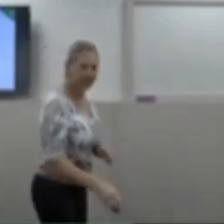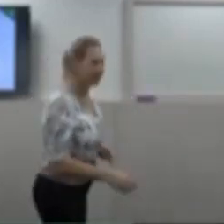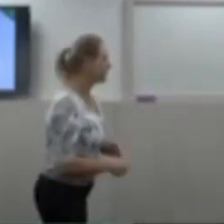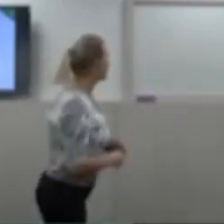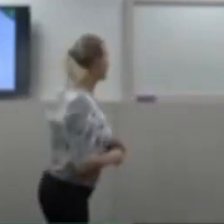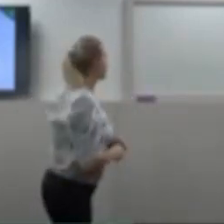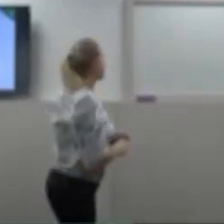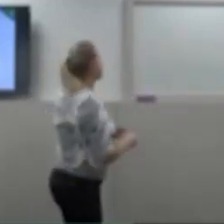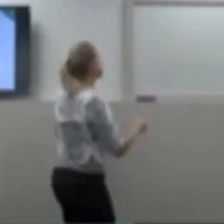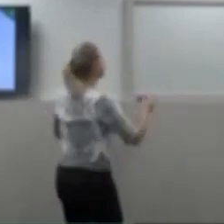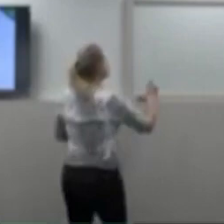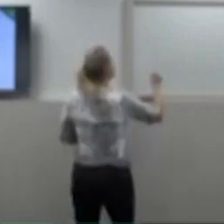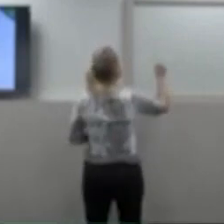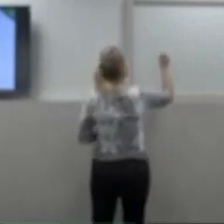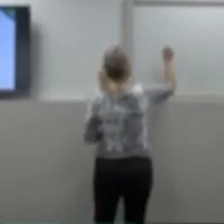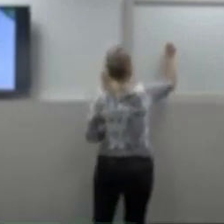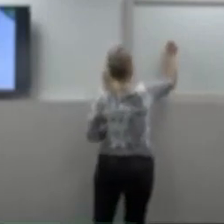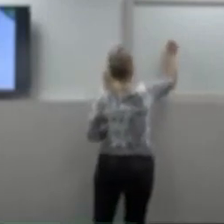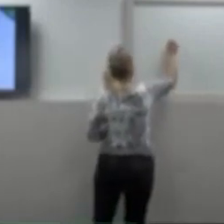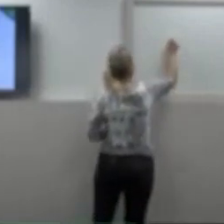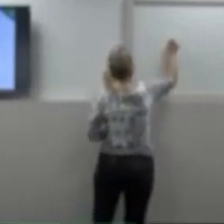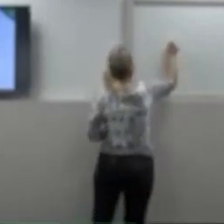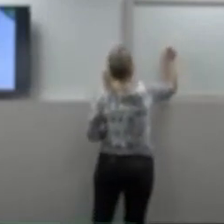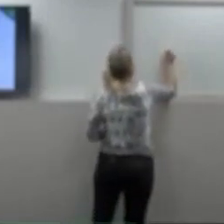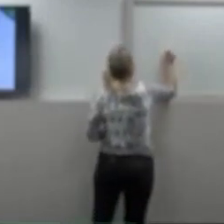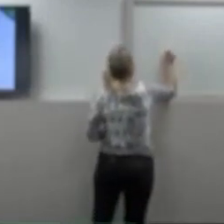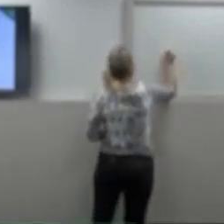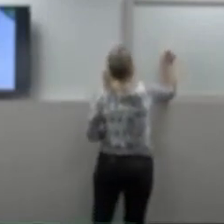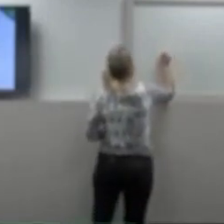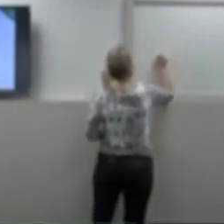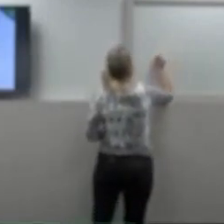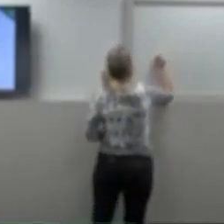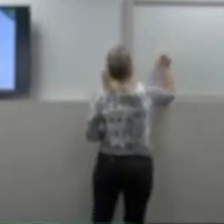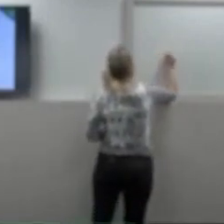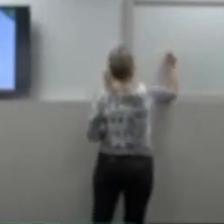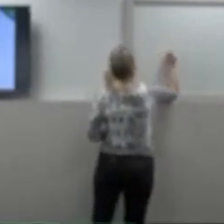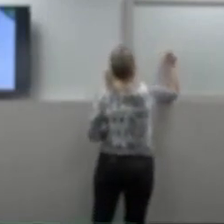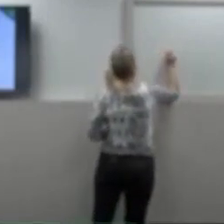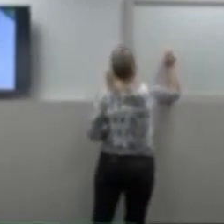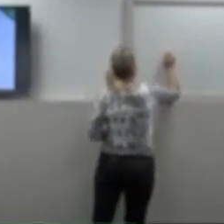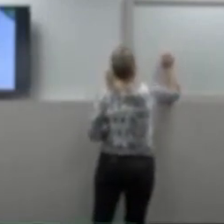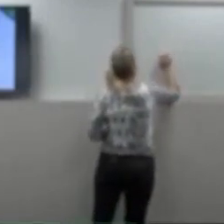Tá conseguindo ver? E você divide isso em 3 partes.